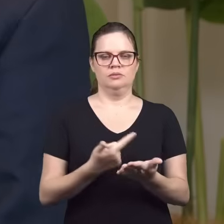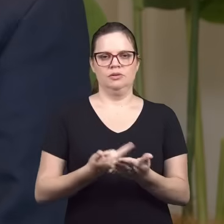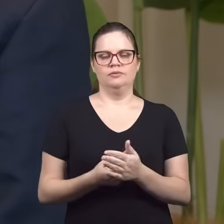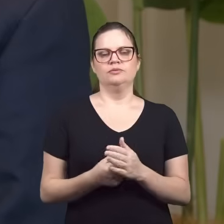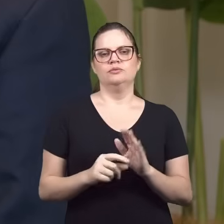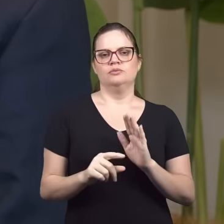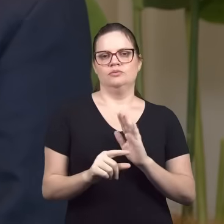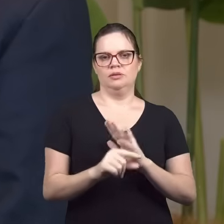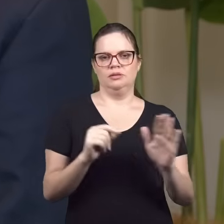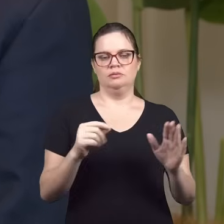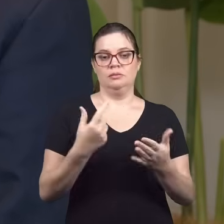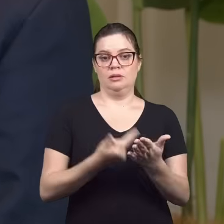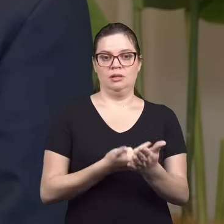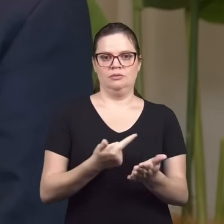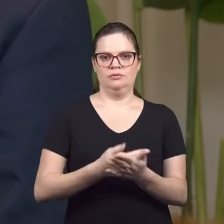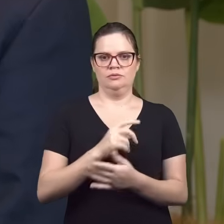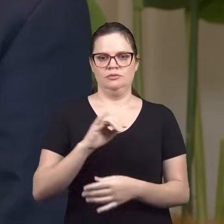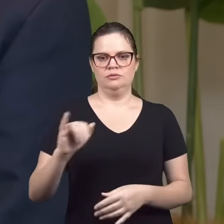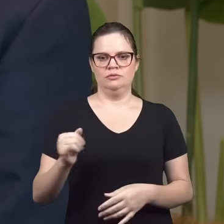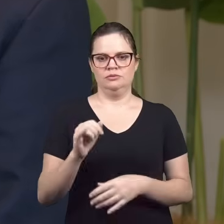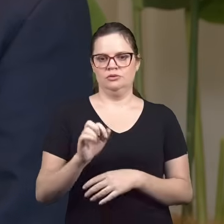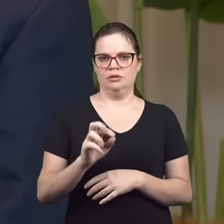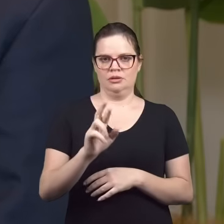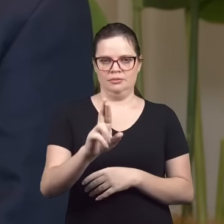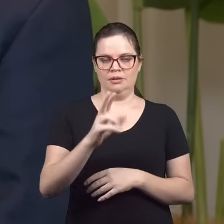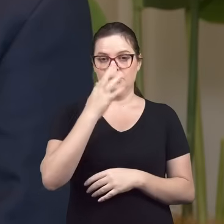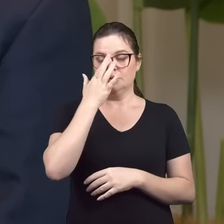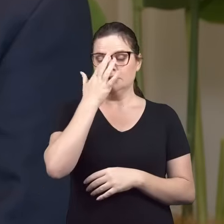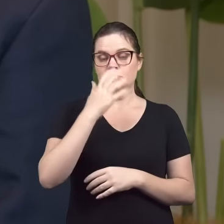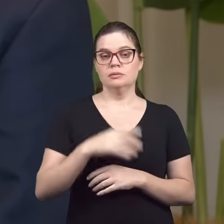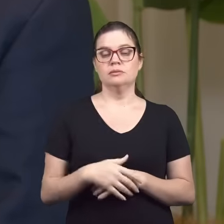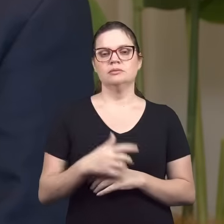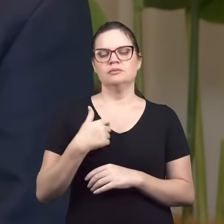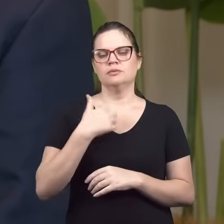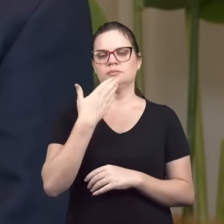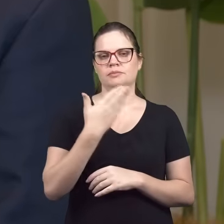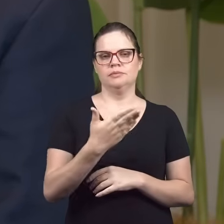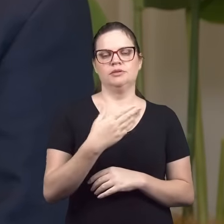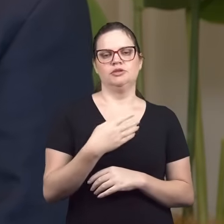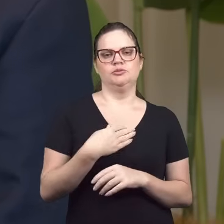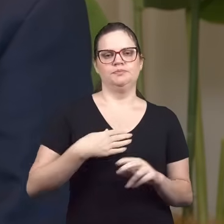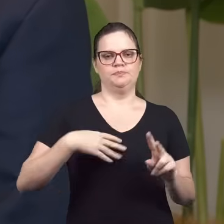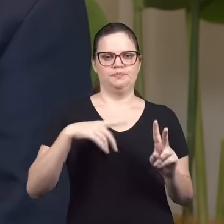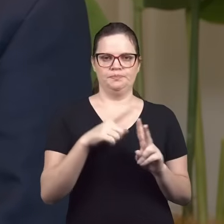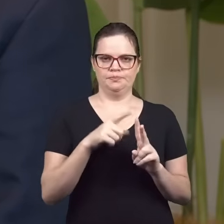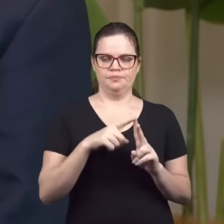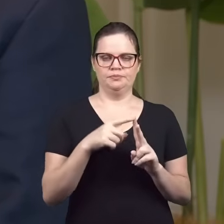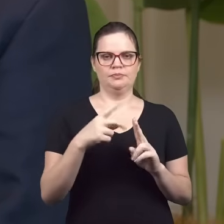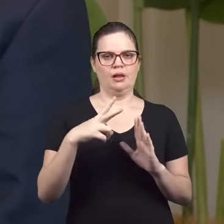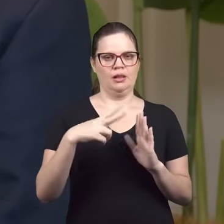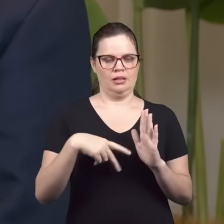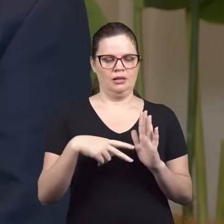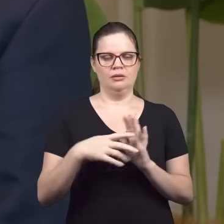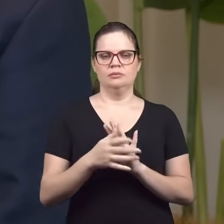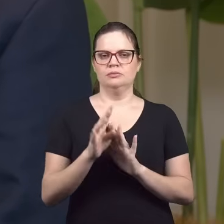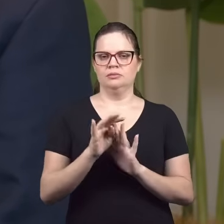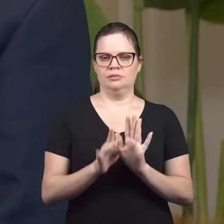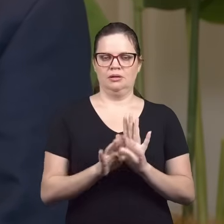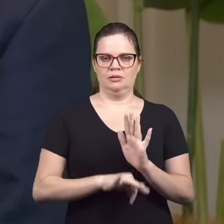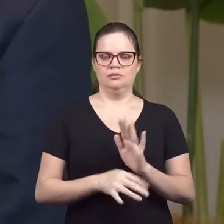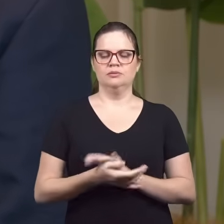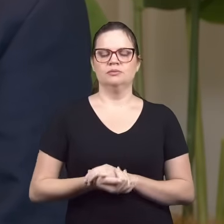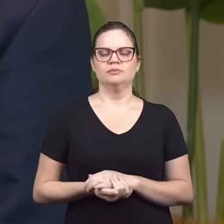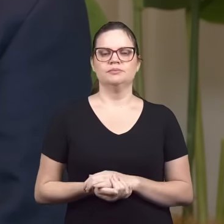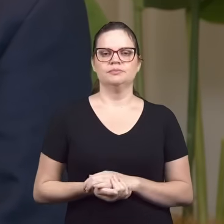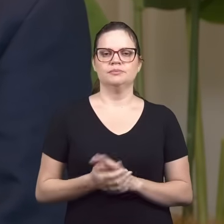de Jeremias. Gostaria que o jovem Jean desse o endereço e pudesse ler os